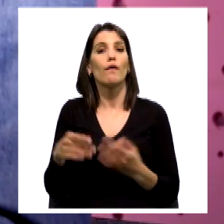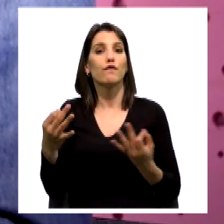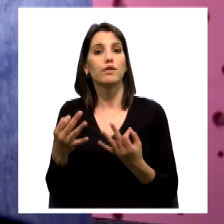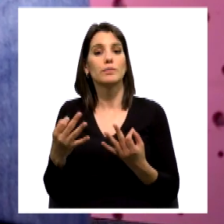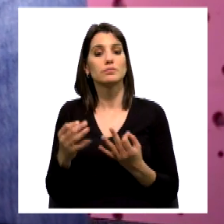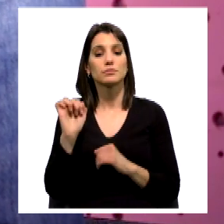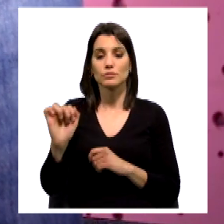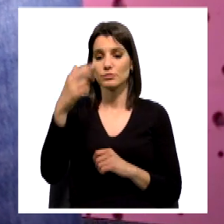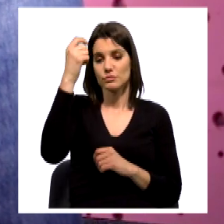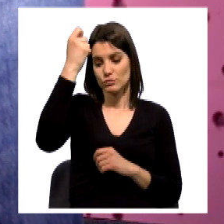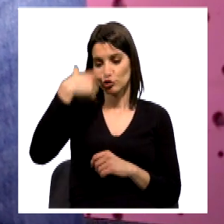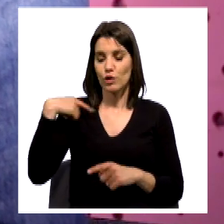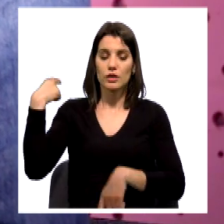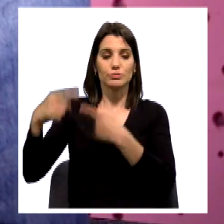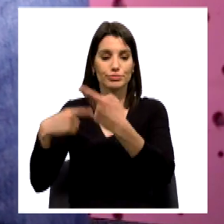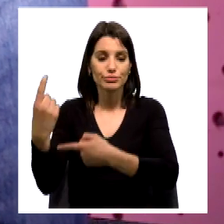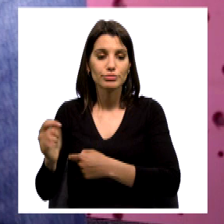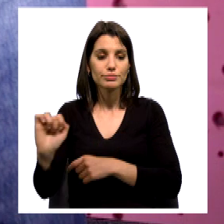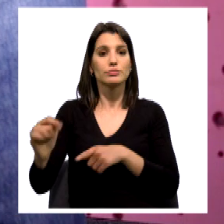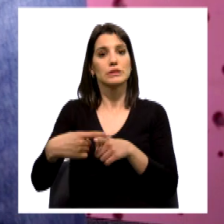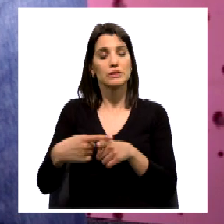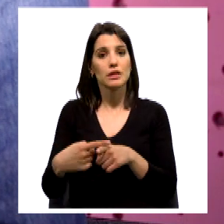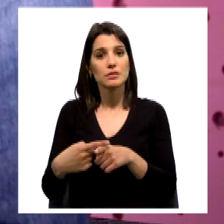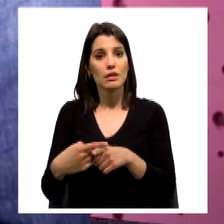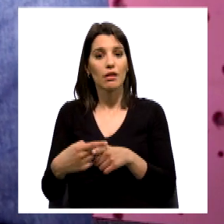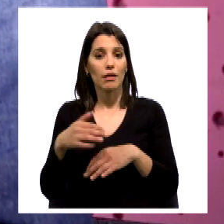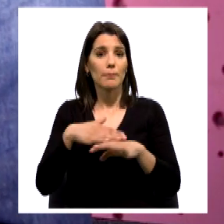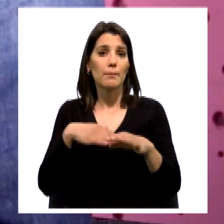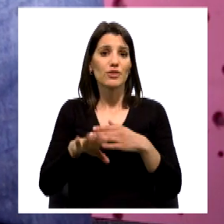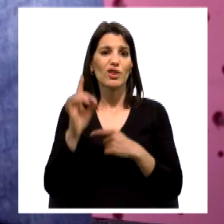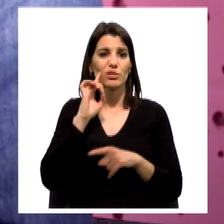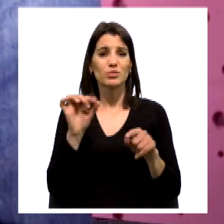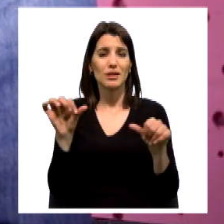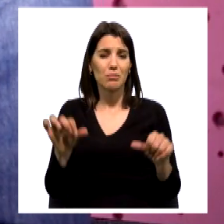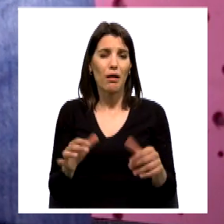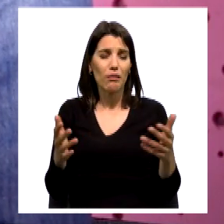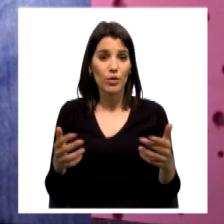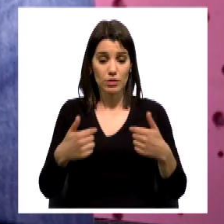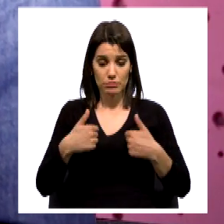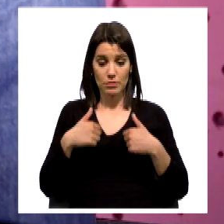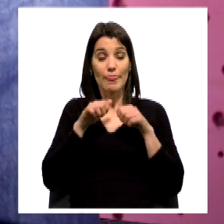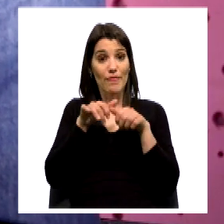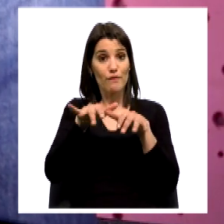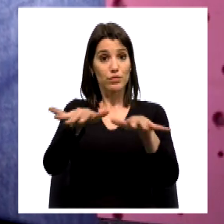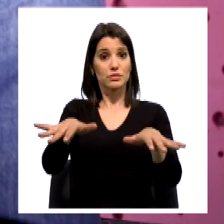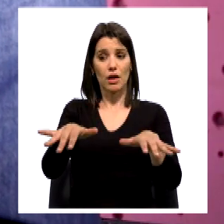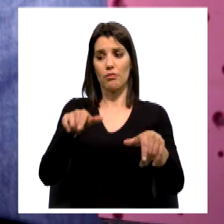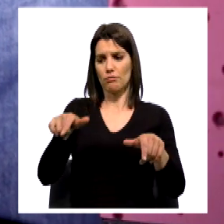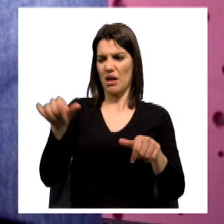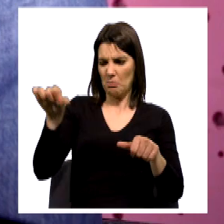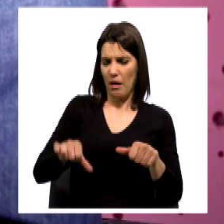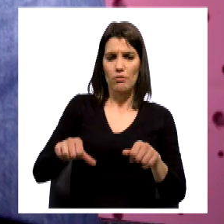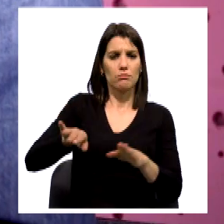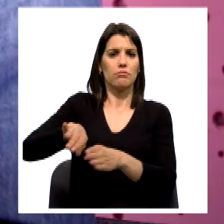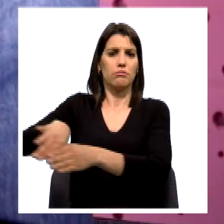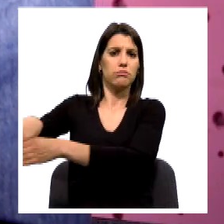tenha a sua história e o seu interesse e que faz um disco mau. O divulgador não. Pode excluir esse